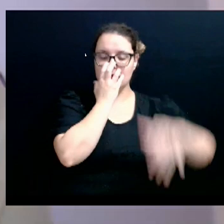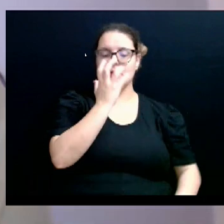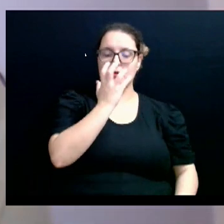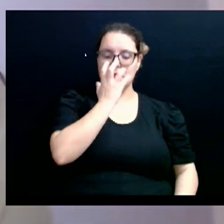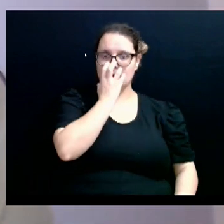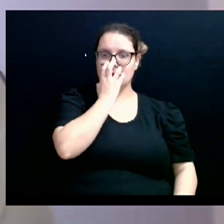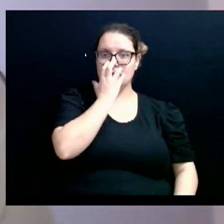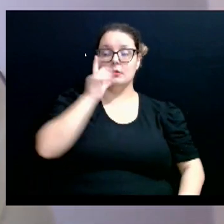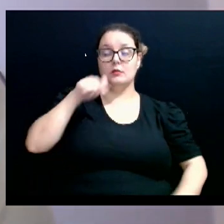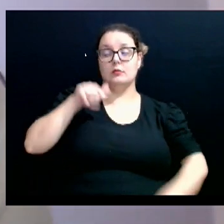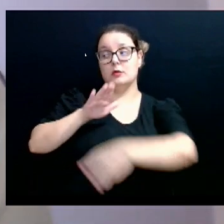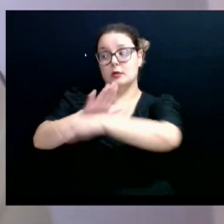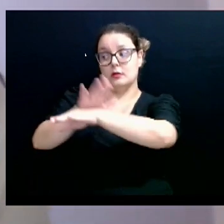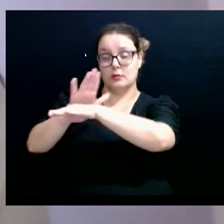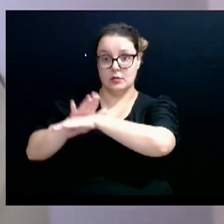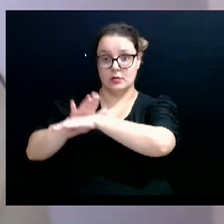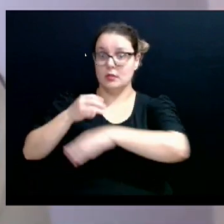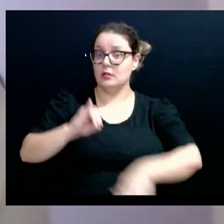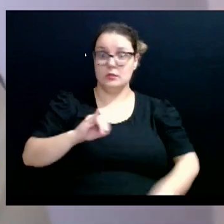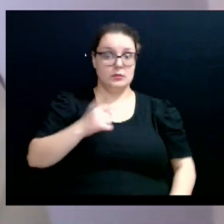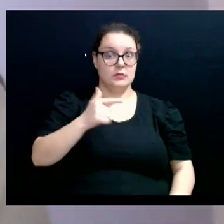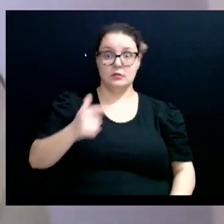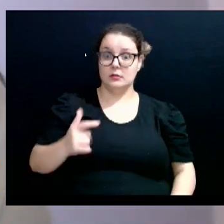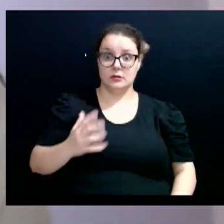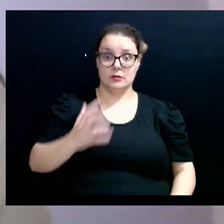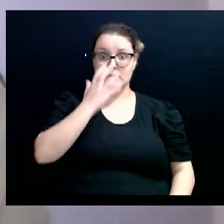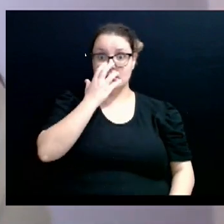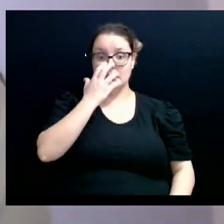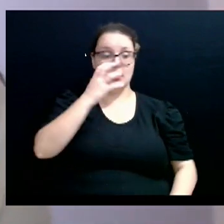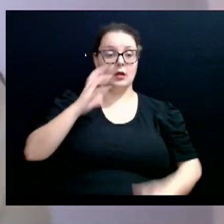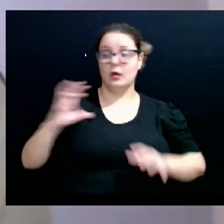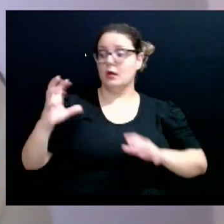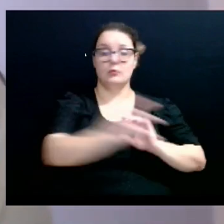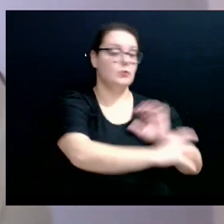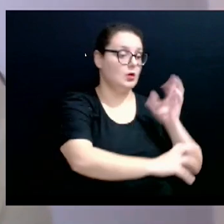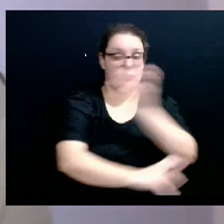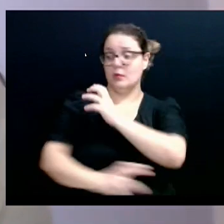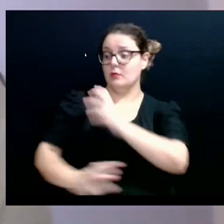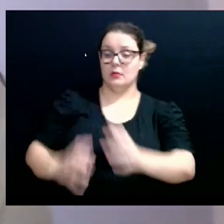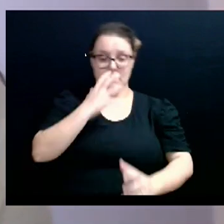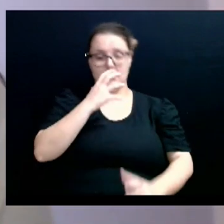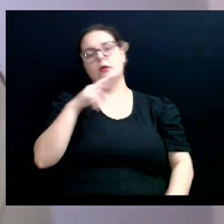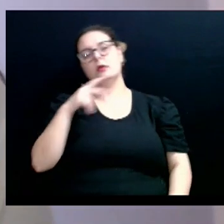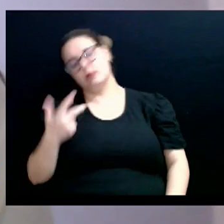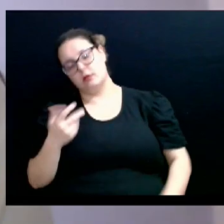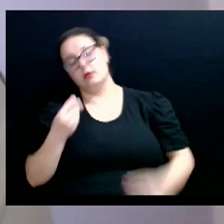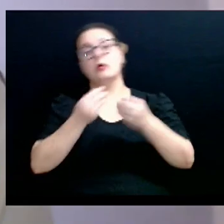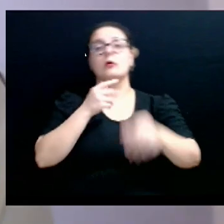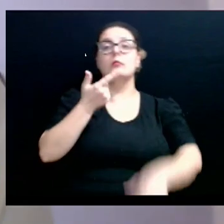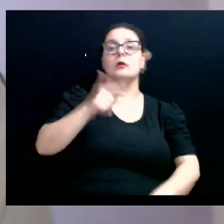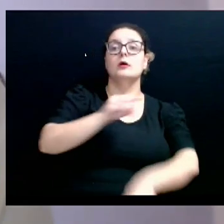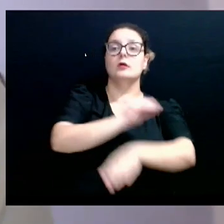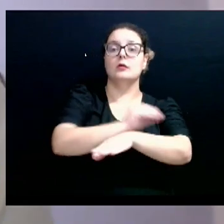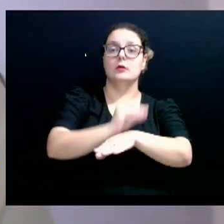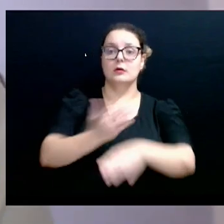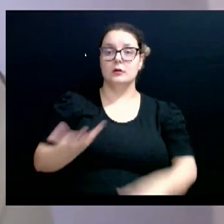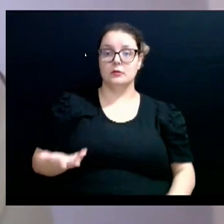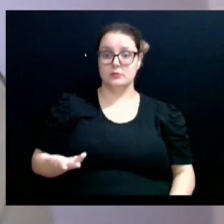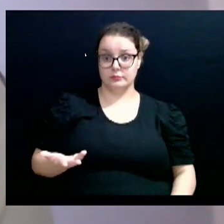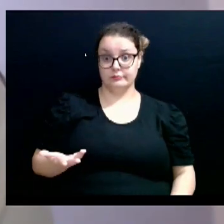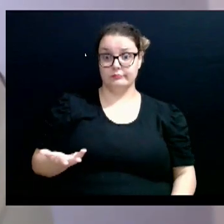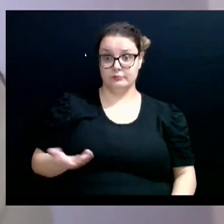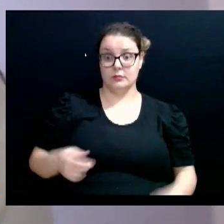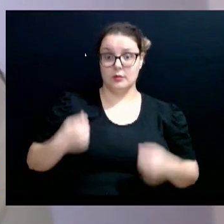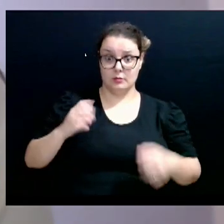você não estiver ali bem acordado, você não vai conseguir ajudar o outro lado. Então você tem que primeiro pensar ali, o que é o básico para